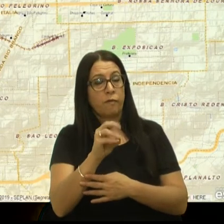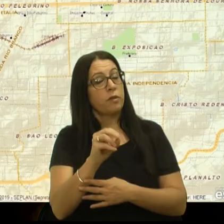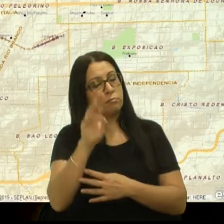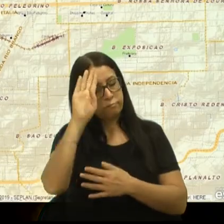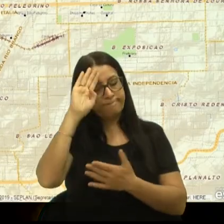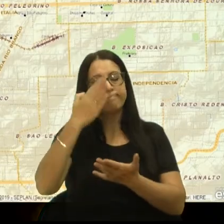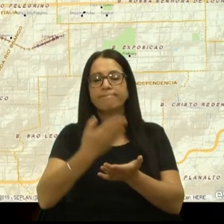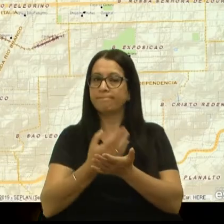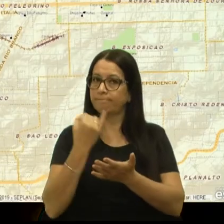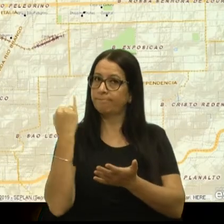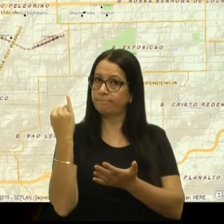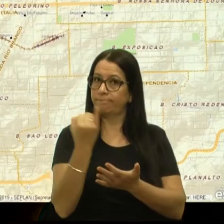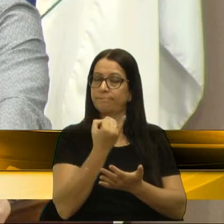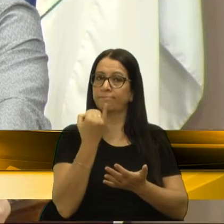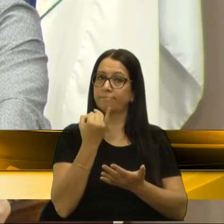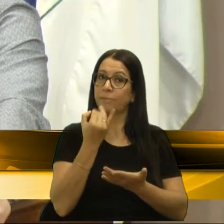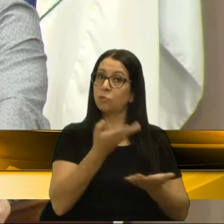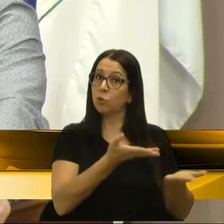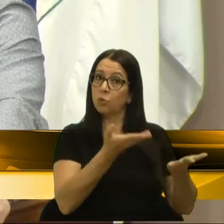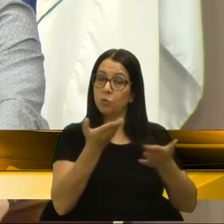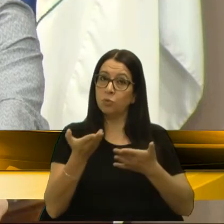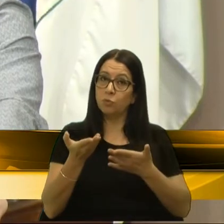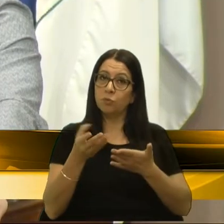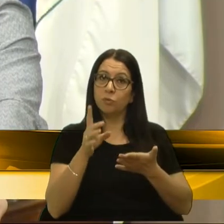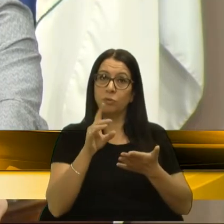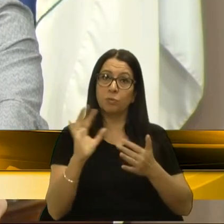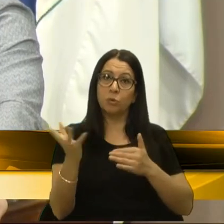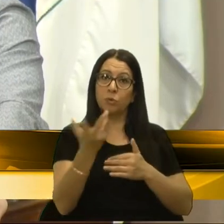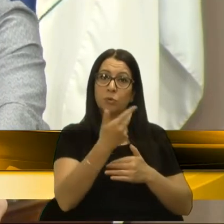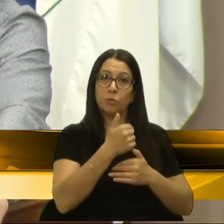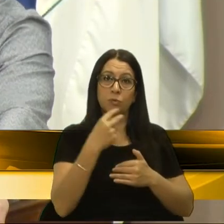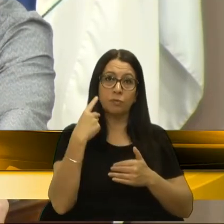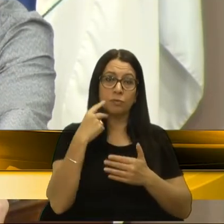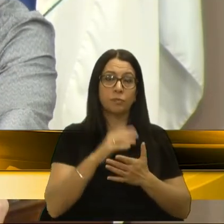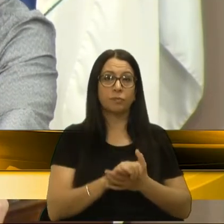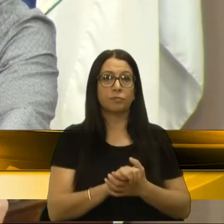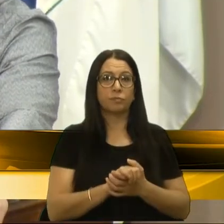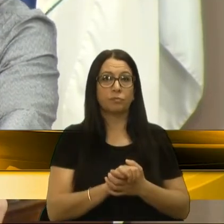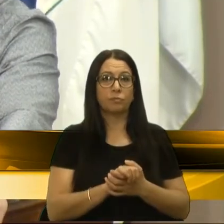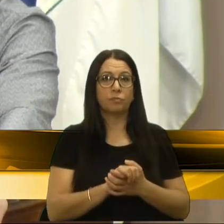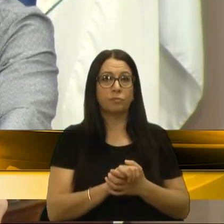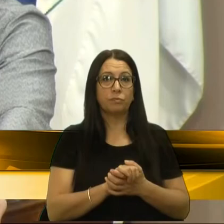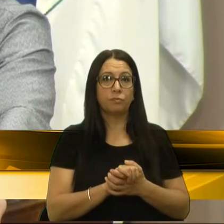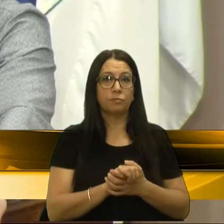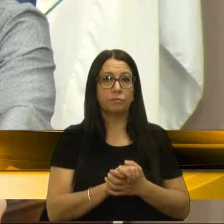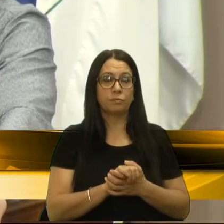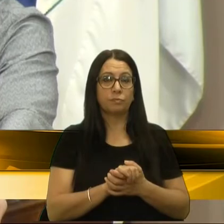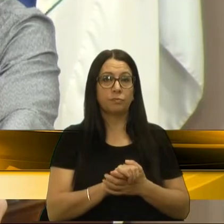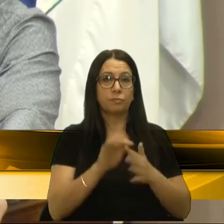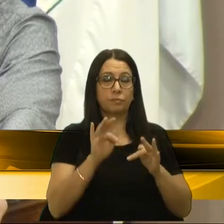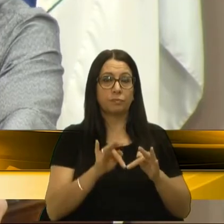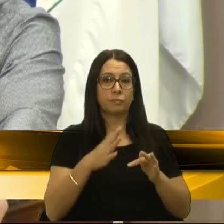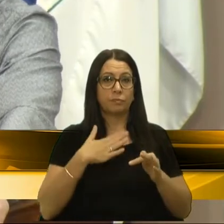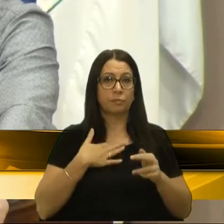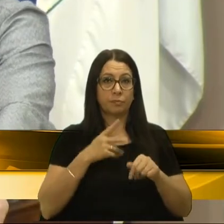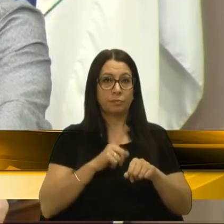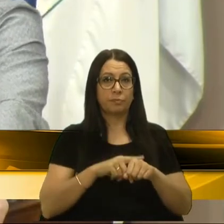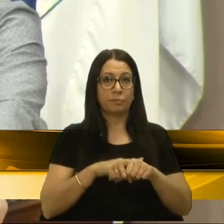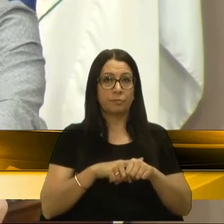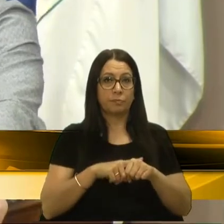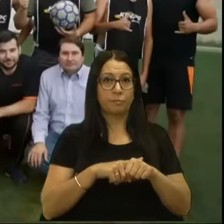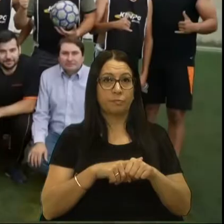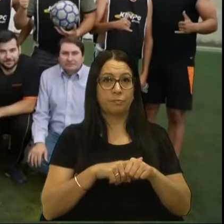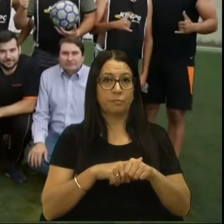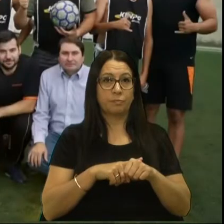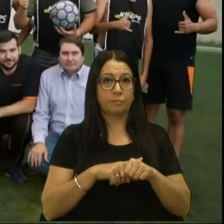de extrema importância, já deixo aqui o convite oficialmente a todos os vereadores. E, para encerrar meu tempo aqui, que está